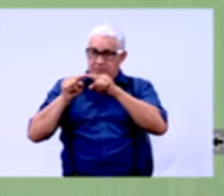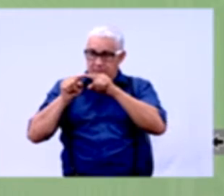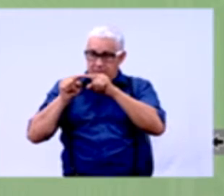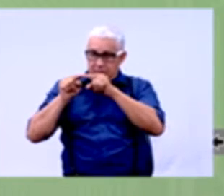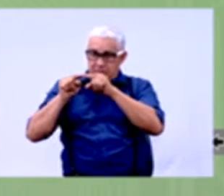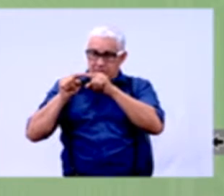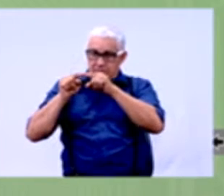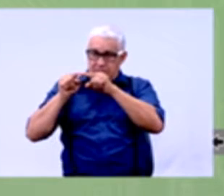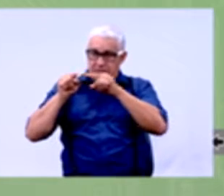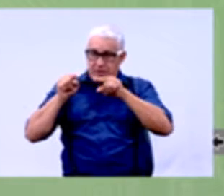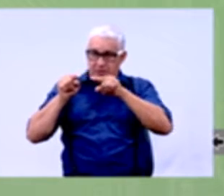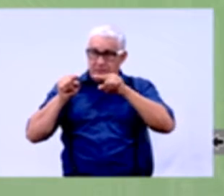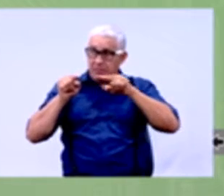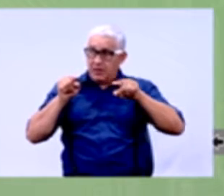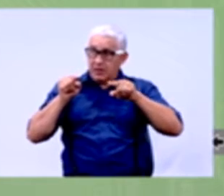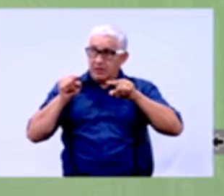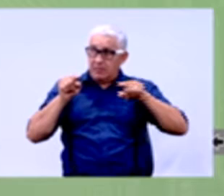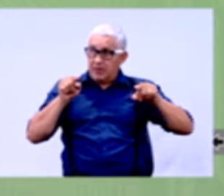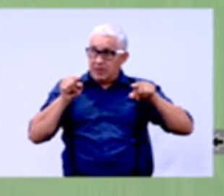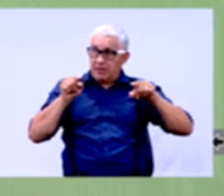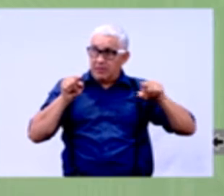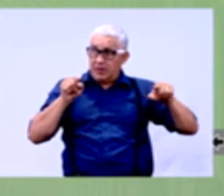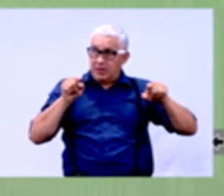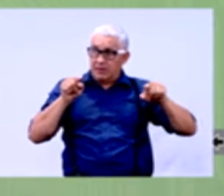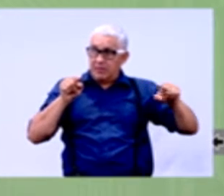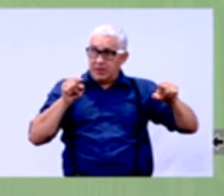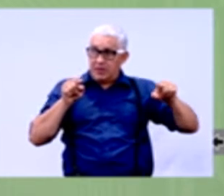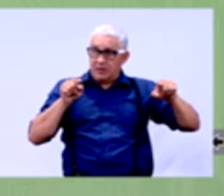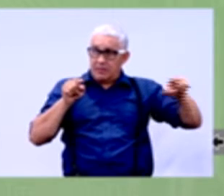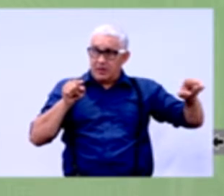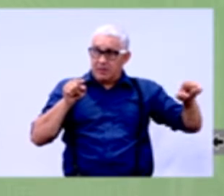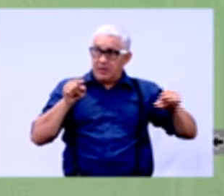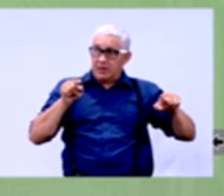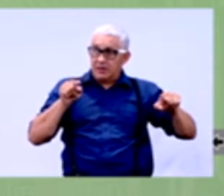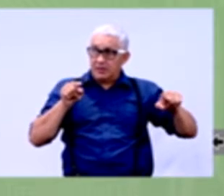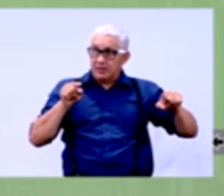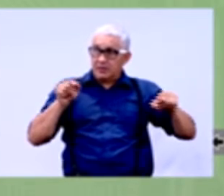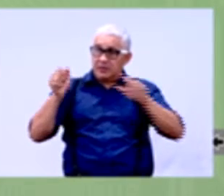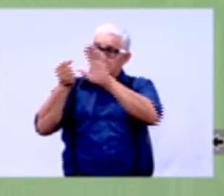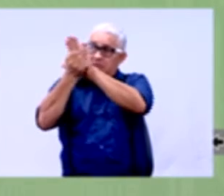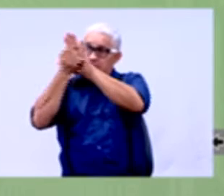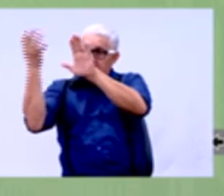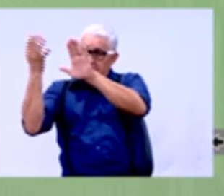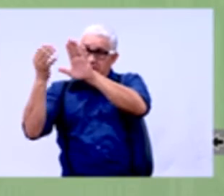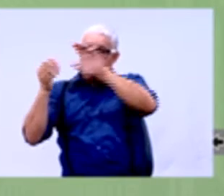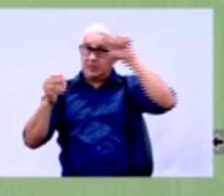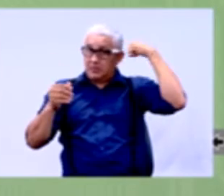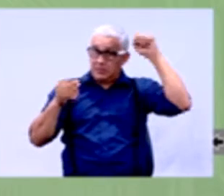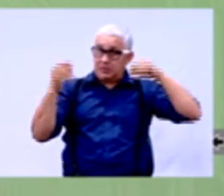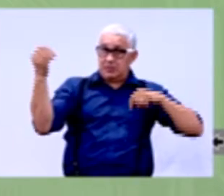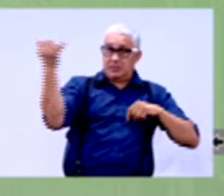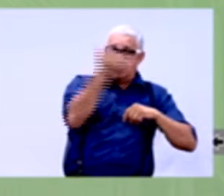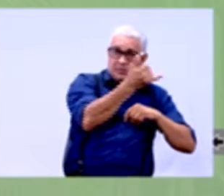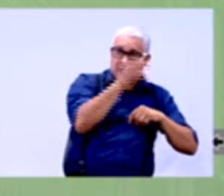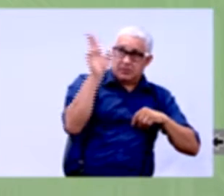é pontilhada. Então é quando a informação flui da aplicação para os atores.